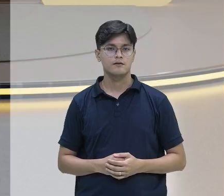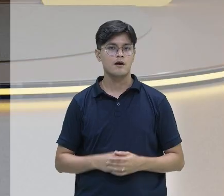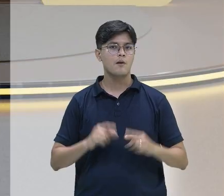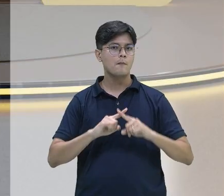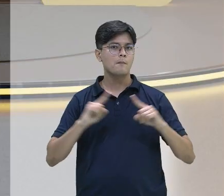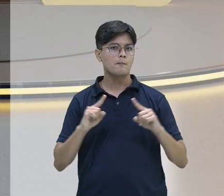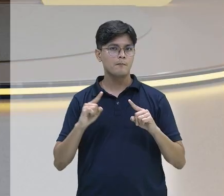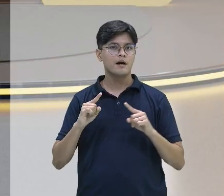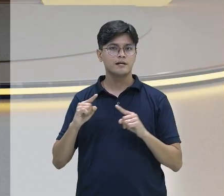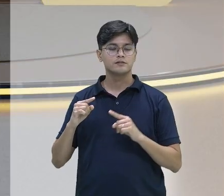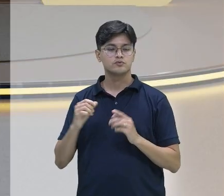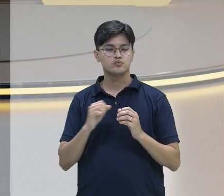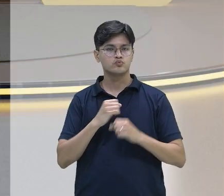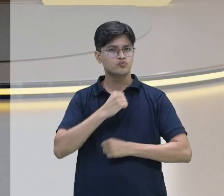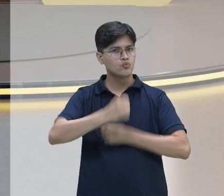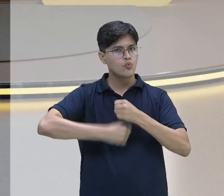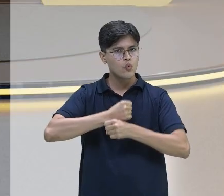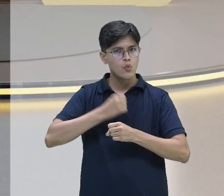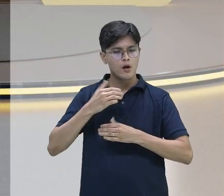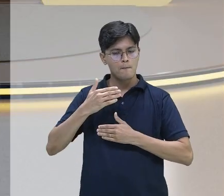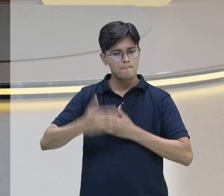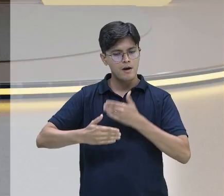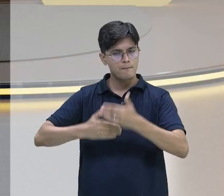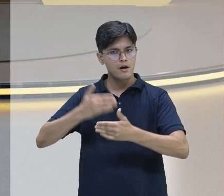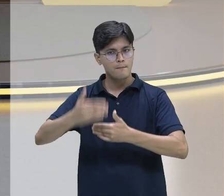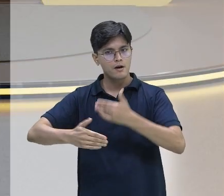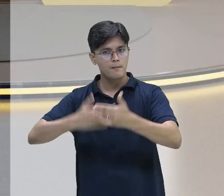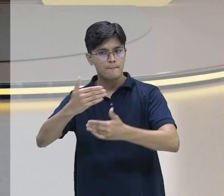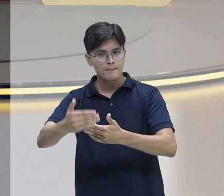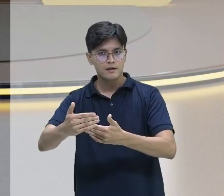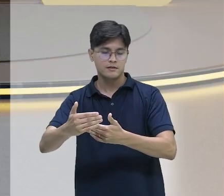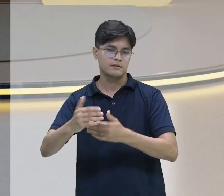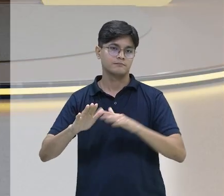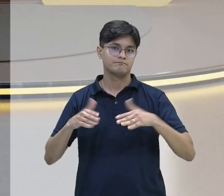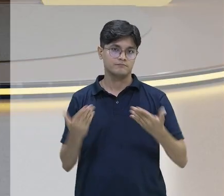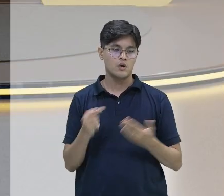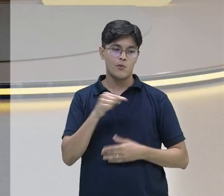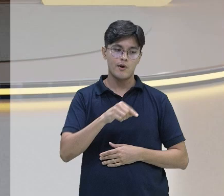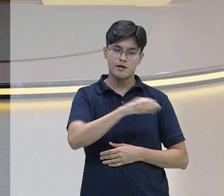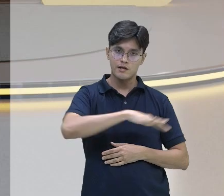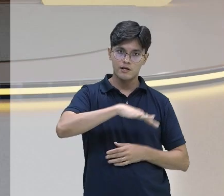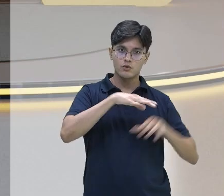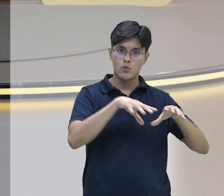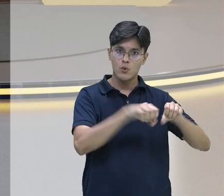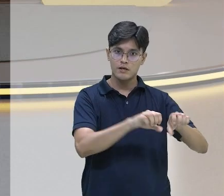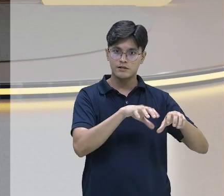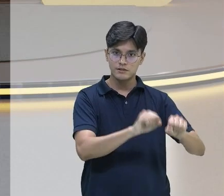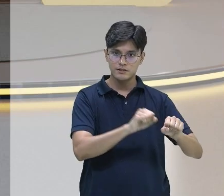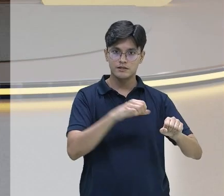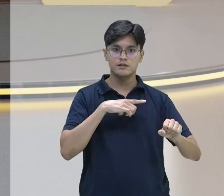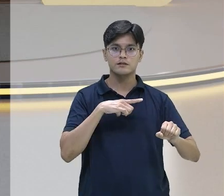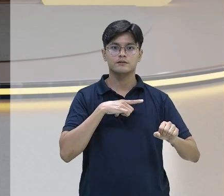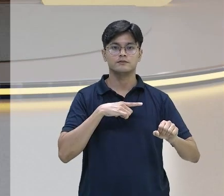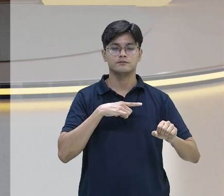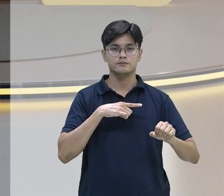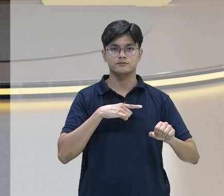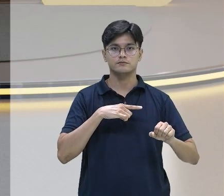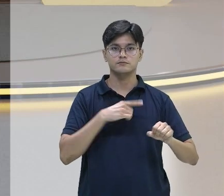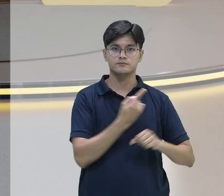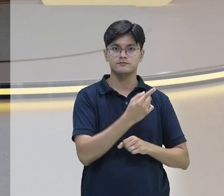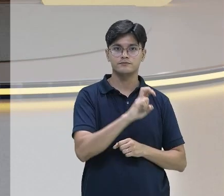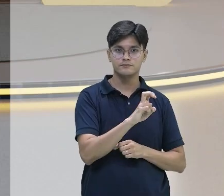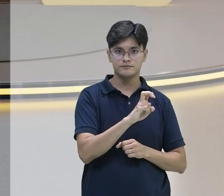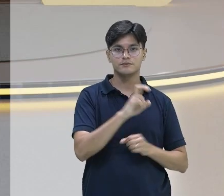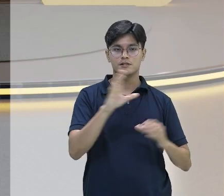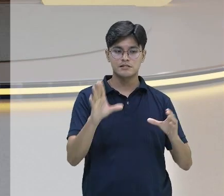ano, nós temos aí 15 pessoas que representam aí o açaí agroecológico e temos aí no garimpo legal